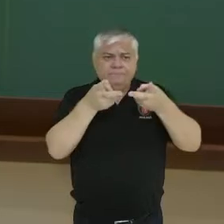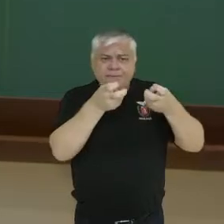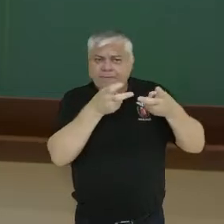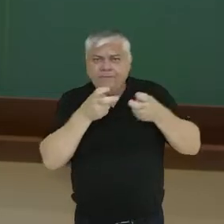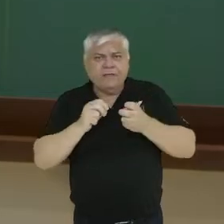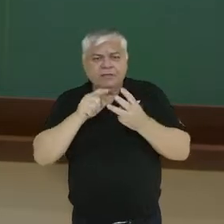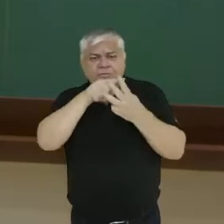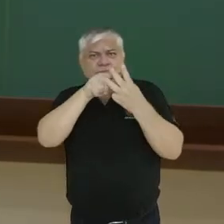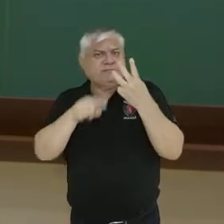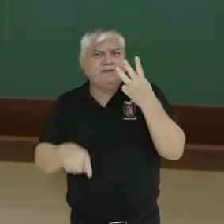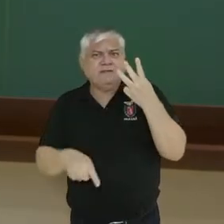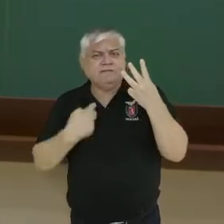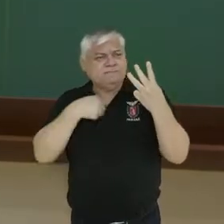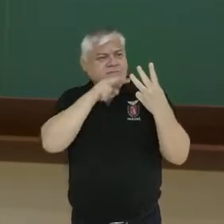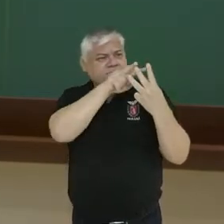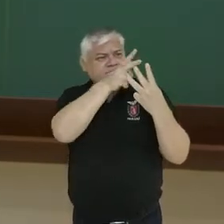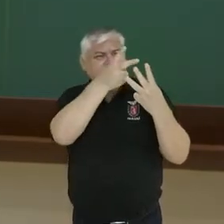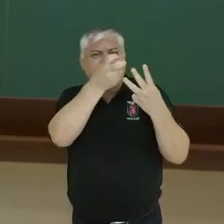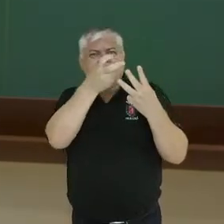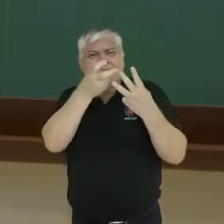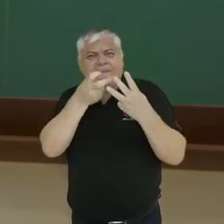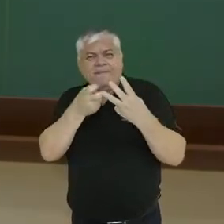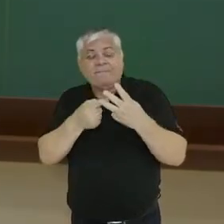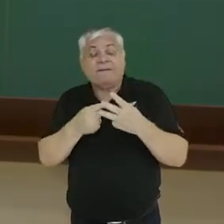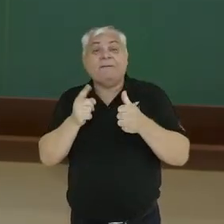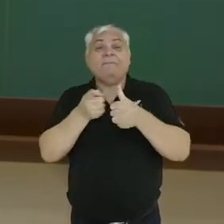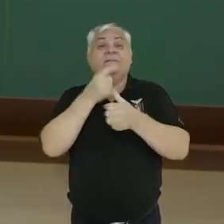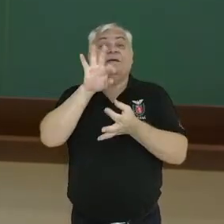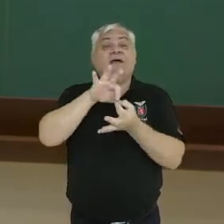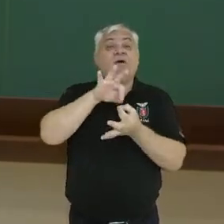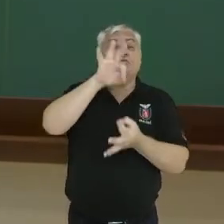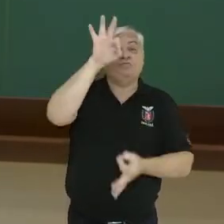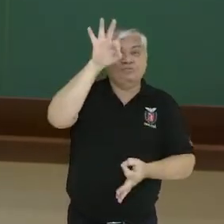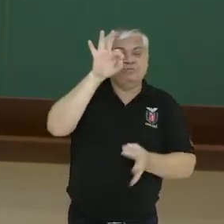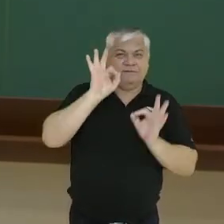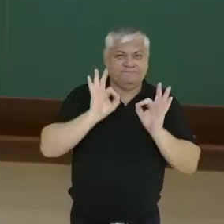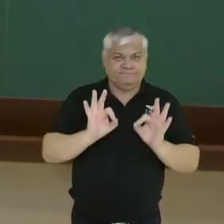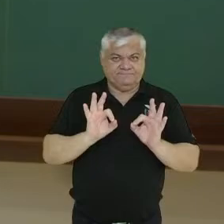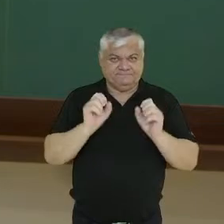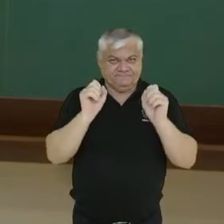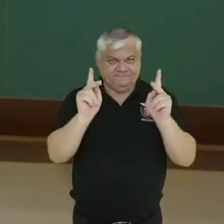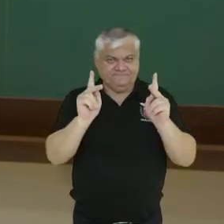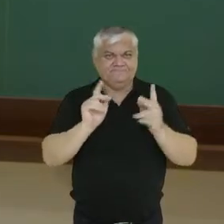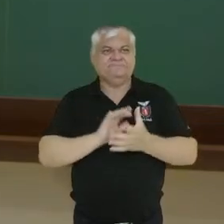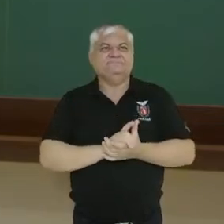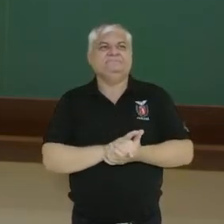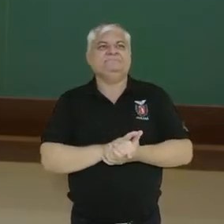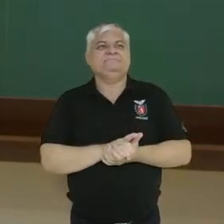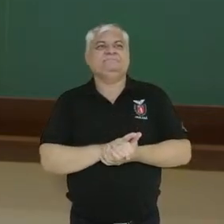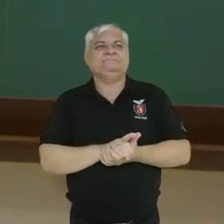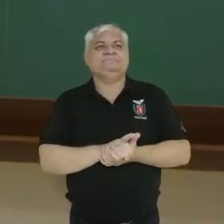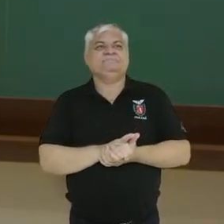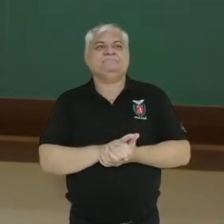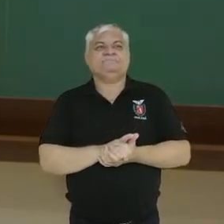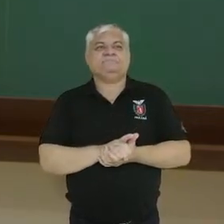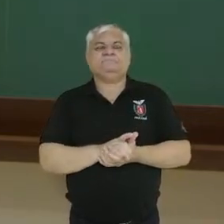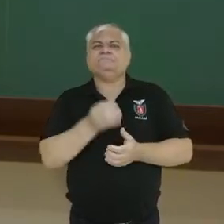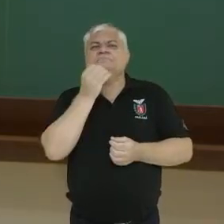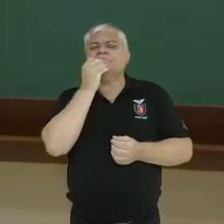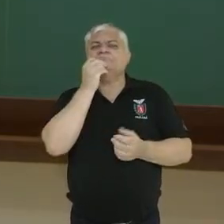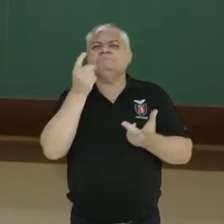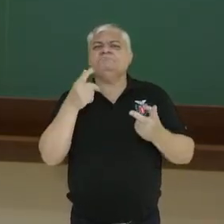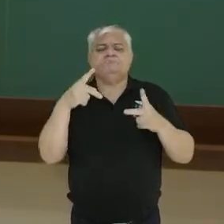todos, basta que você trace a altura relativa a algum dos vértices, ok? Em quadriláteros